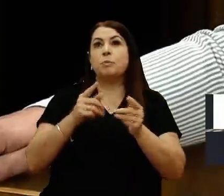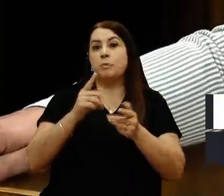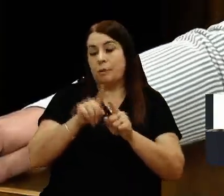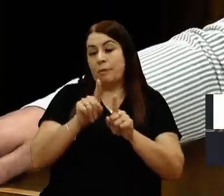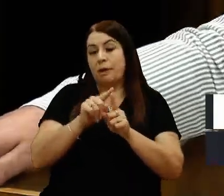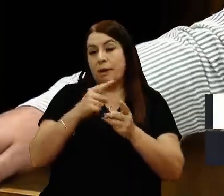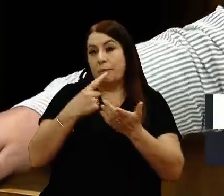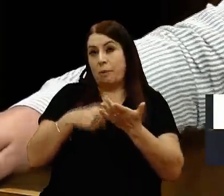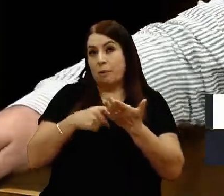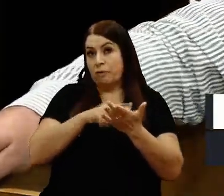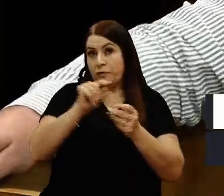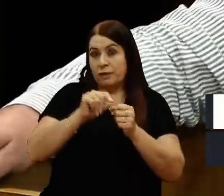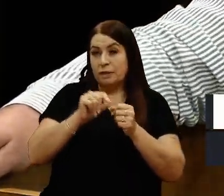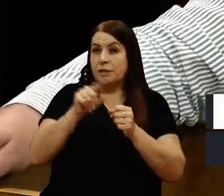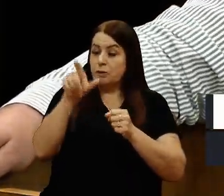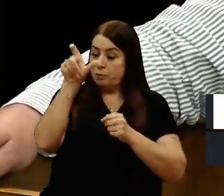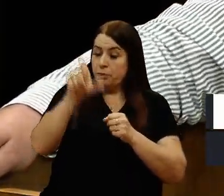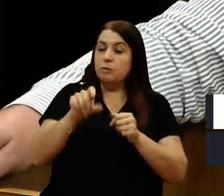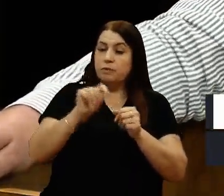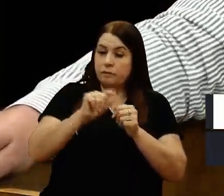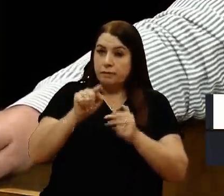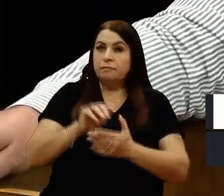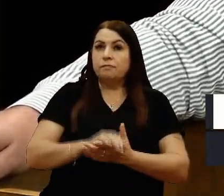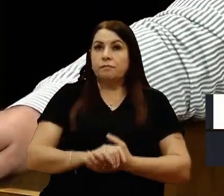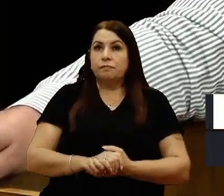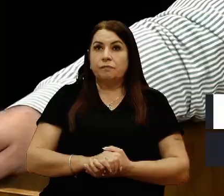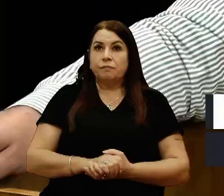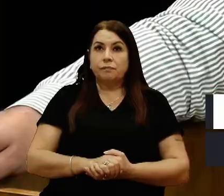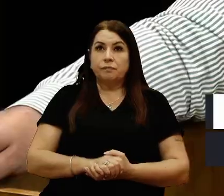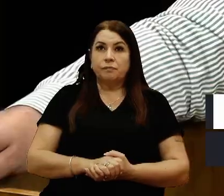senhor é uma pessoa que faz isso.